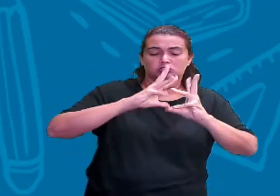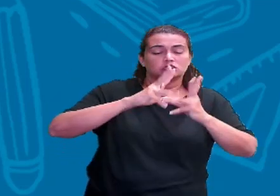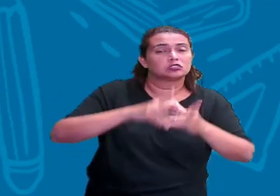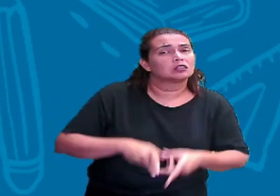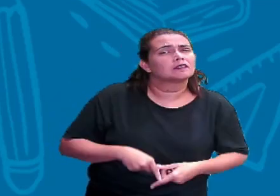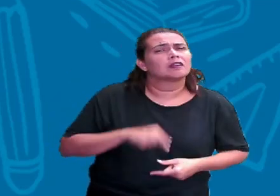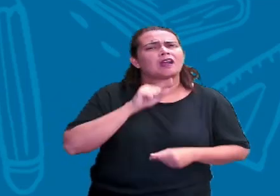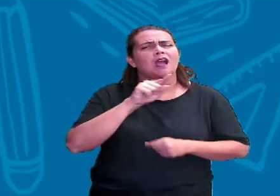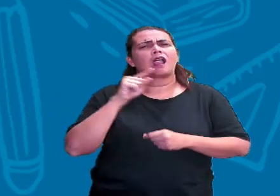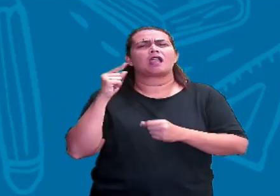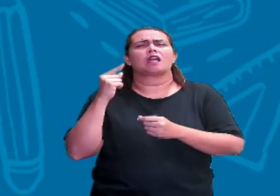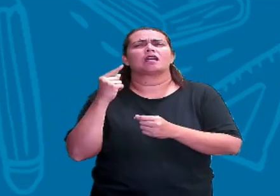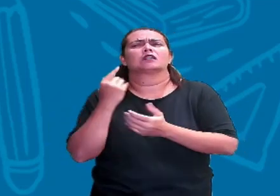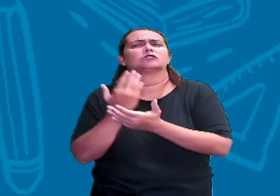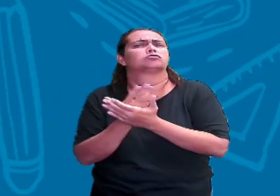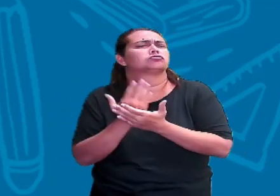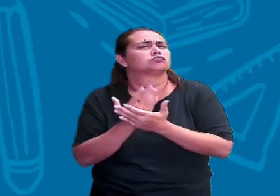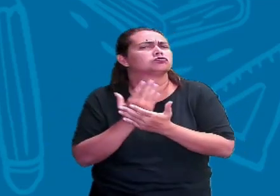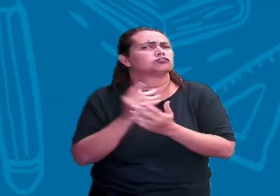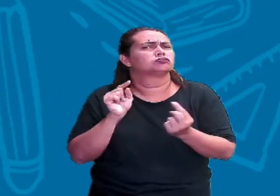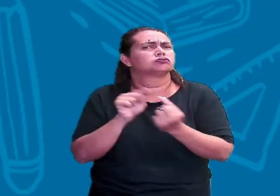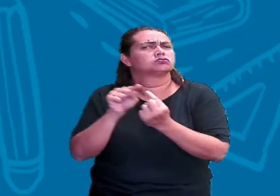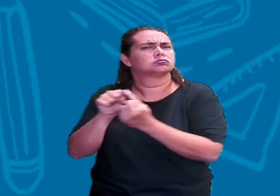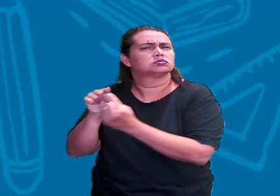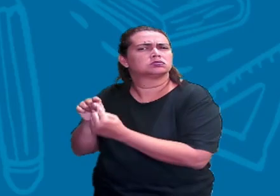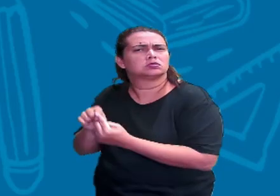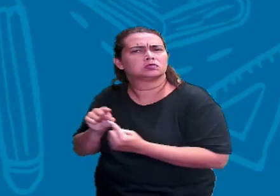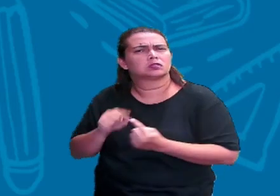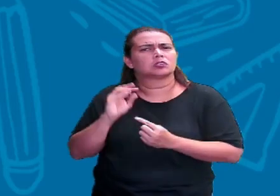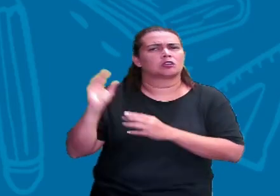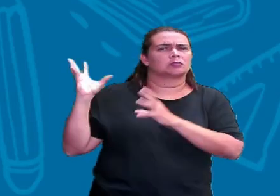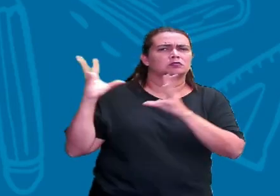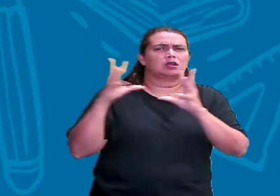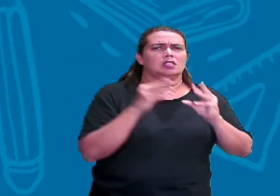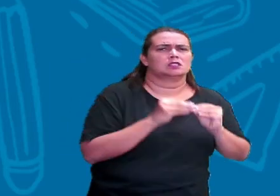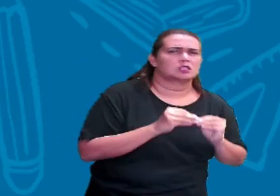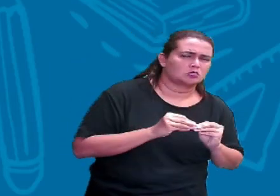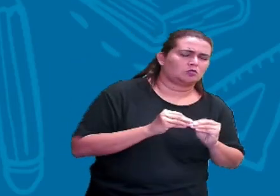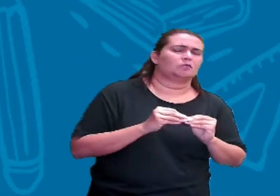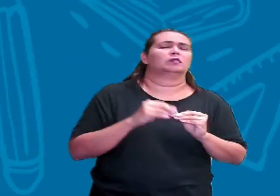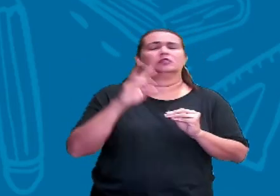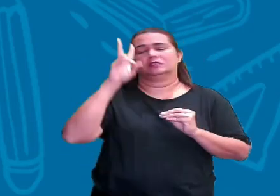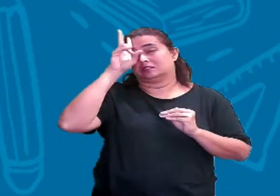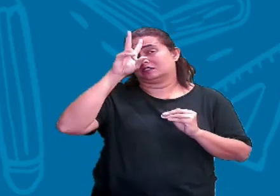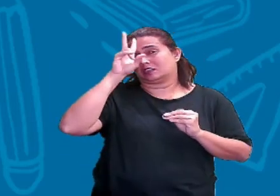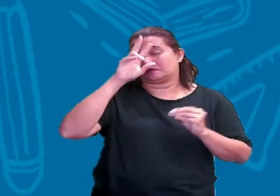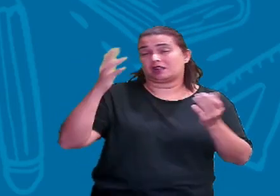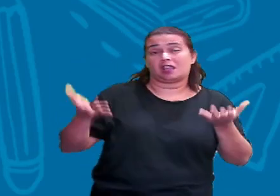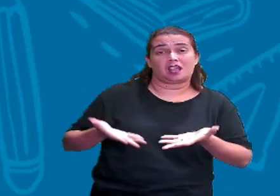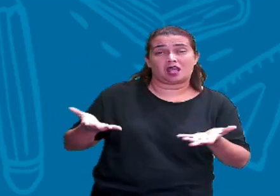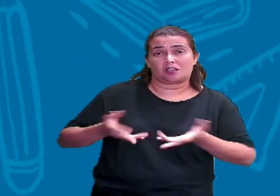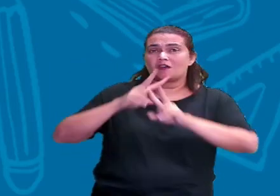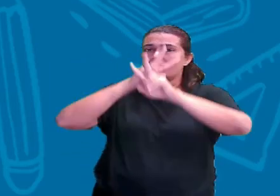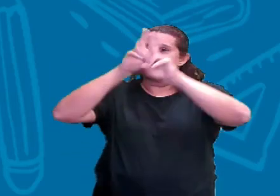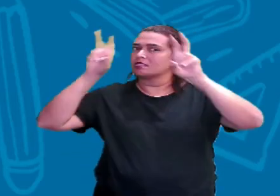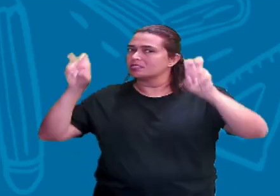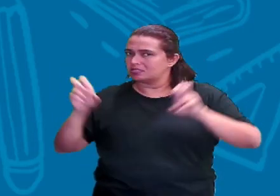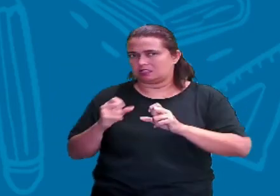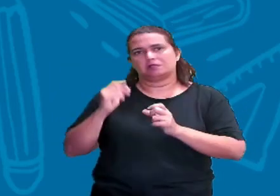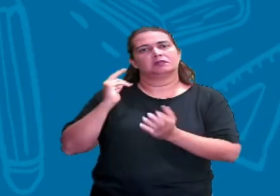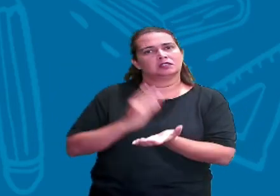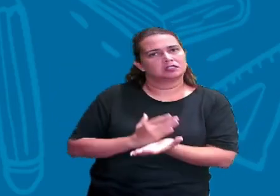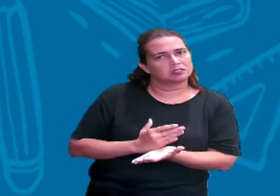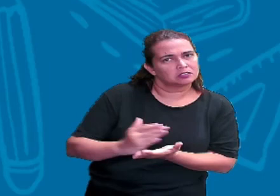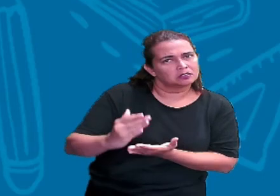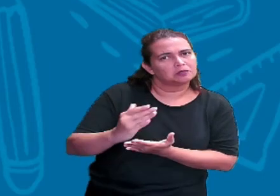geografia estuda, como forma da gente revisar aquele conteúdo. E agora a gente vai ver o nosso objeto de aprendizado da